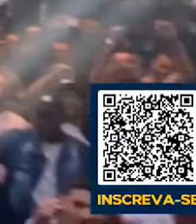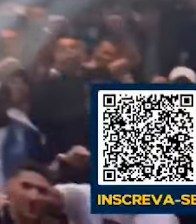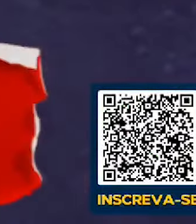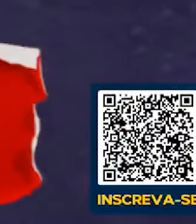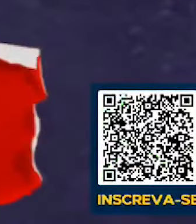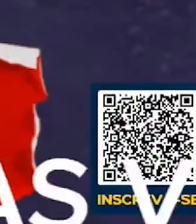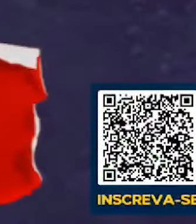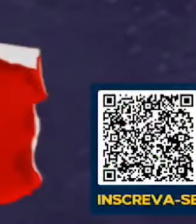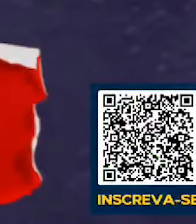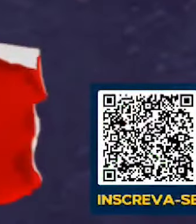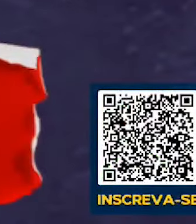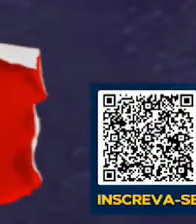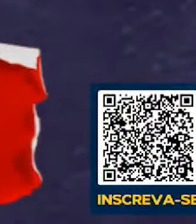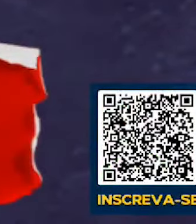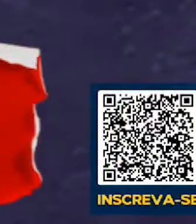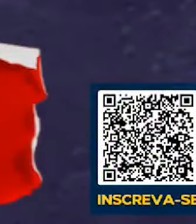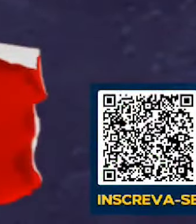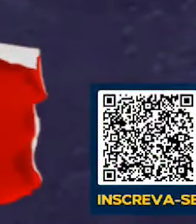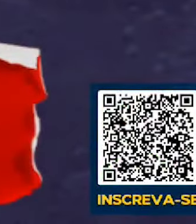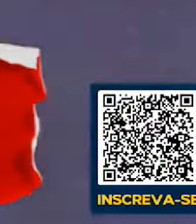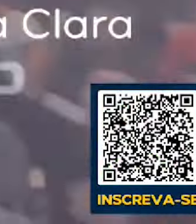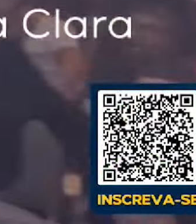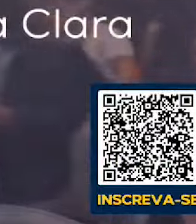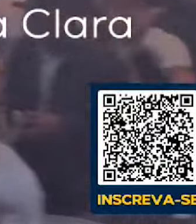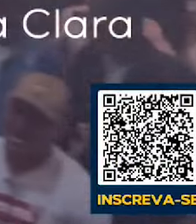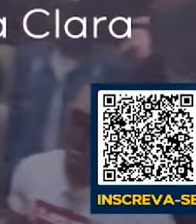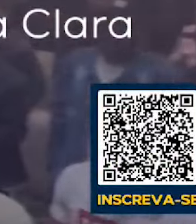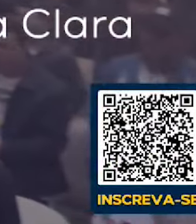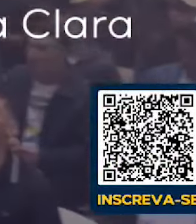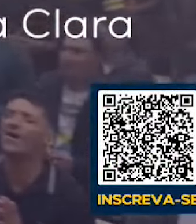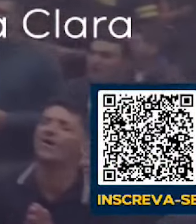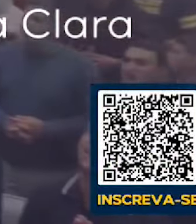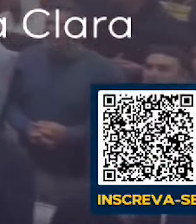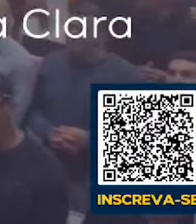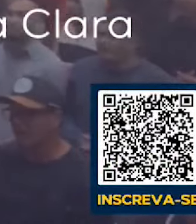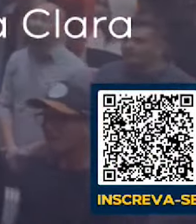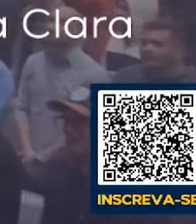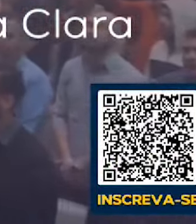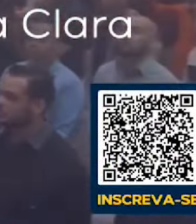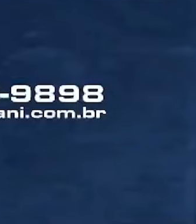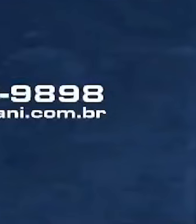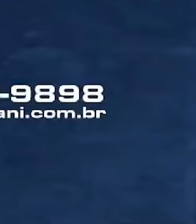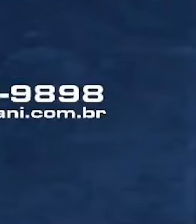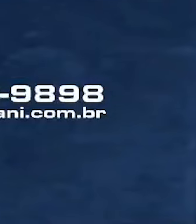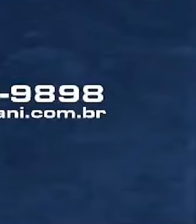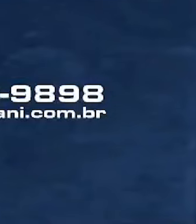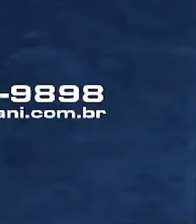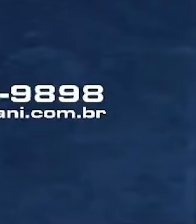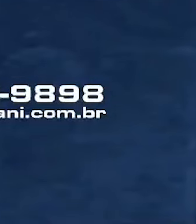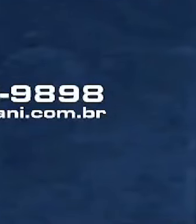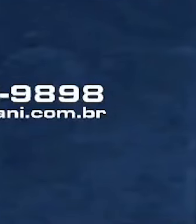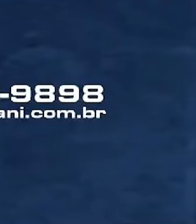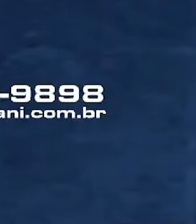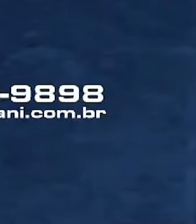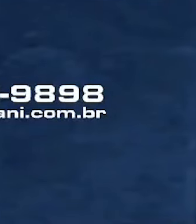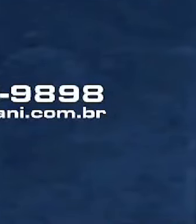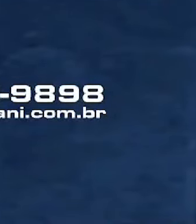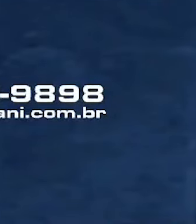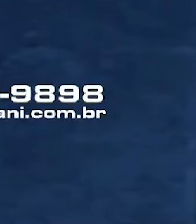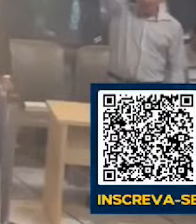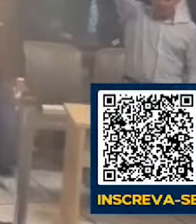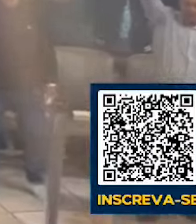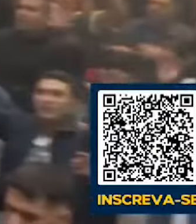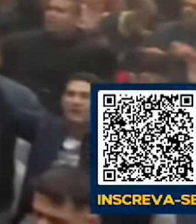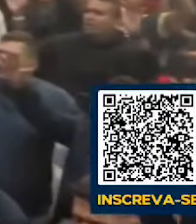galera dia 5 e 6 de julho no templo sede da Igreja Batista jetson congresso 5000